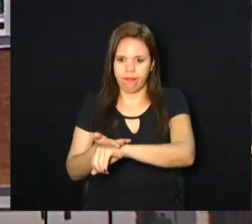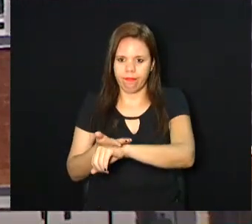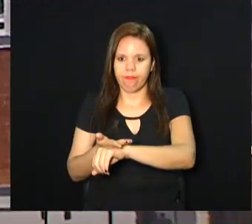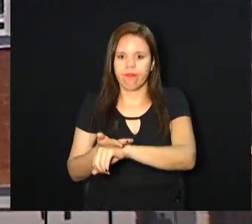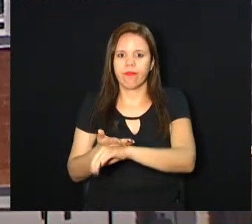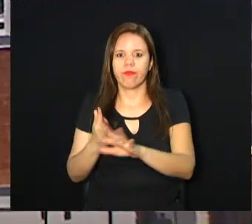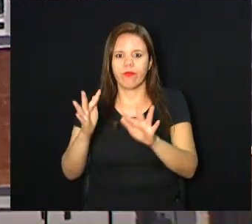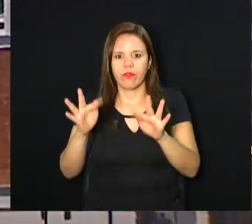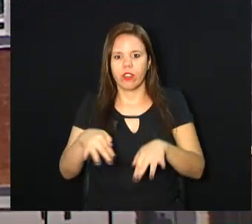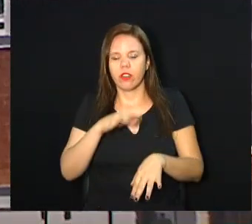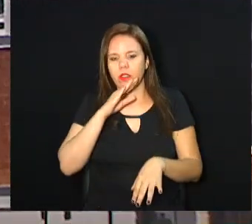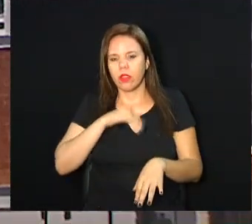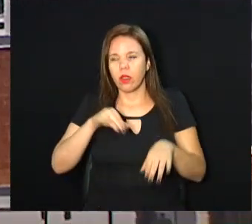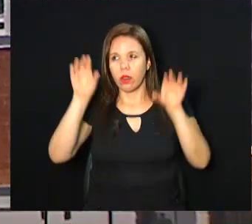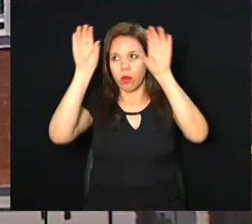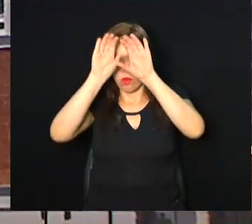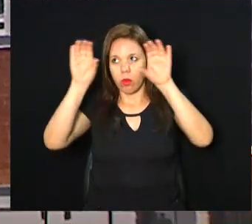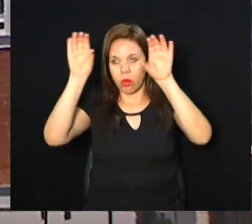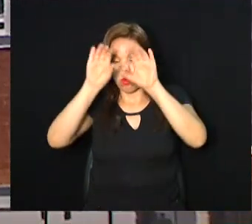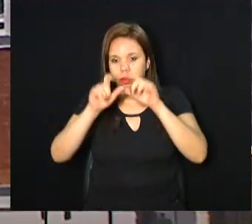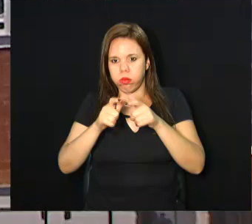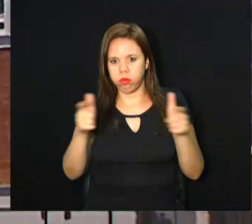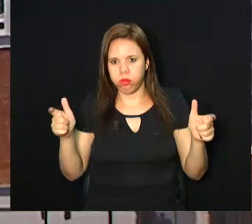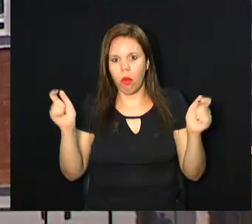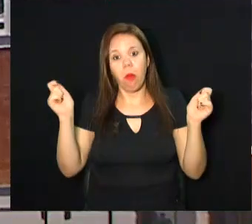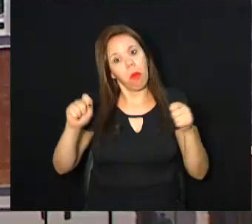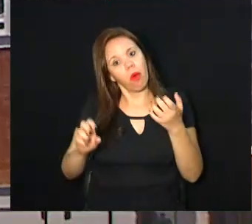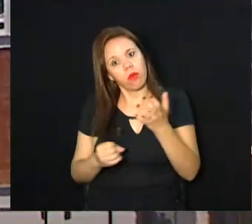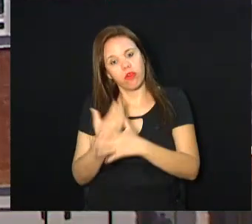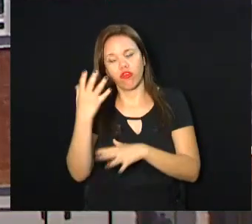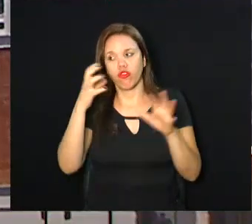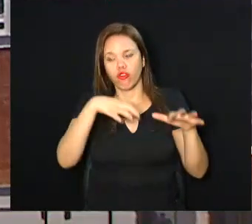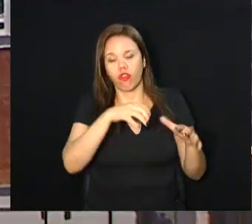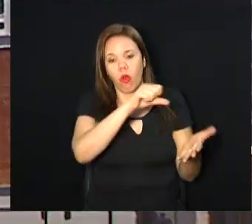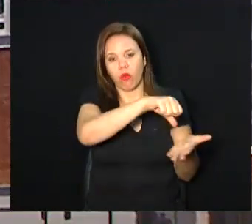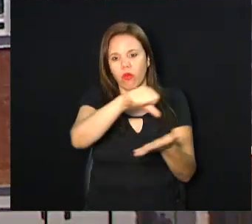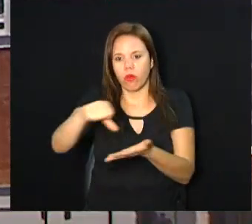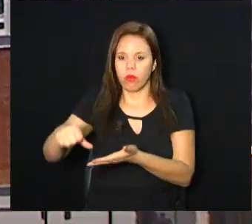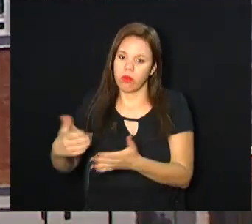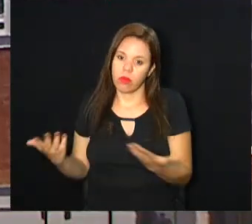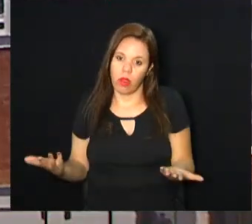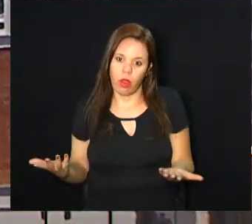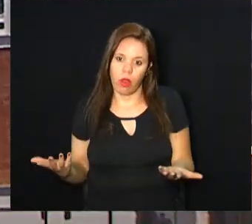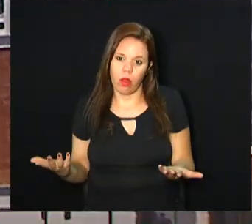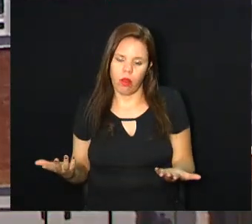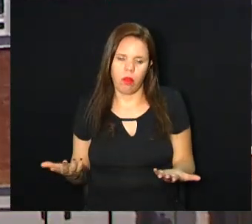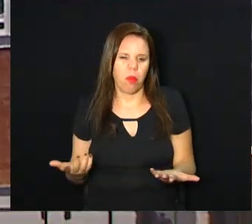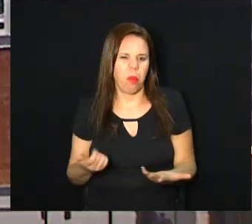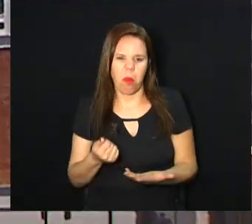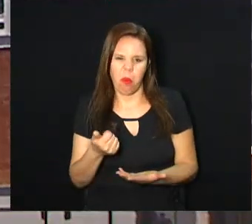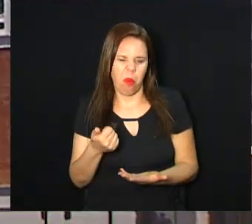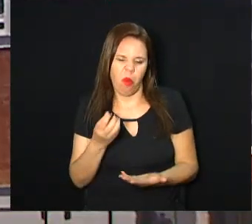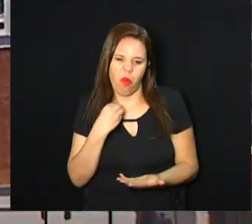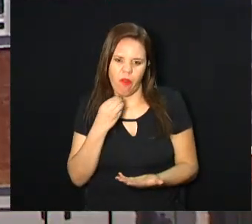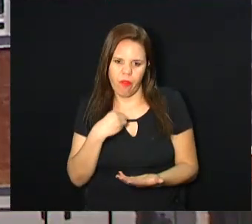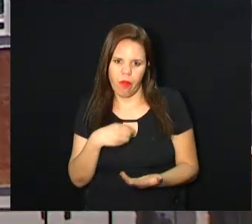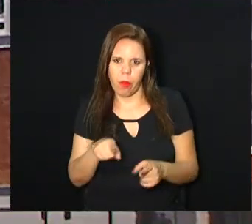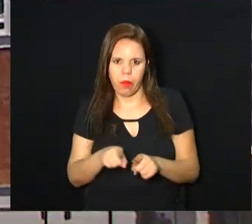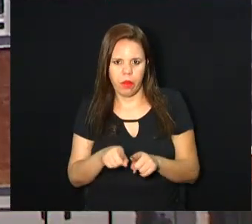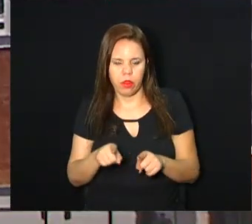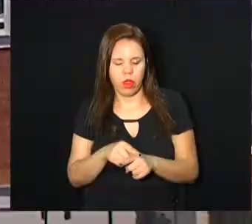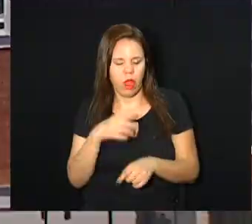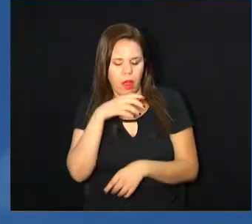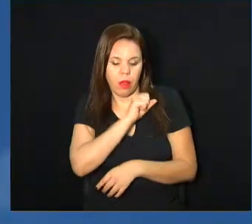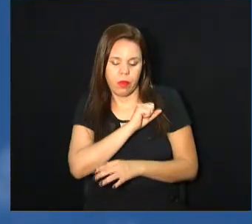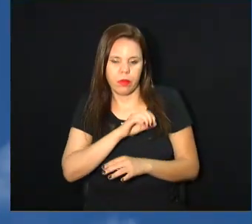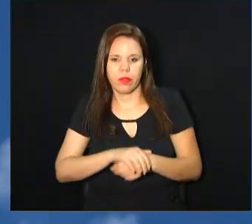da tarde, a nebulosidade aumenta e pode chover em algumas regiões, mas sem grande intensidade, de uma forma bem